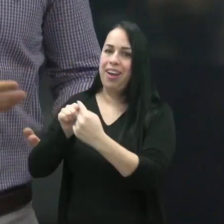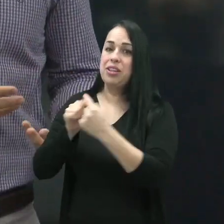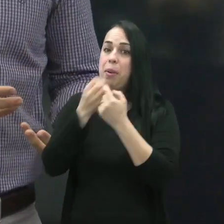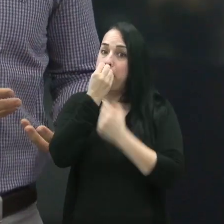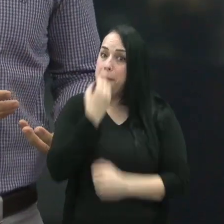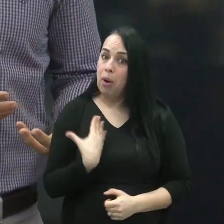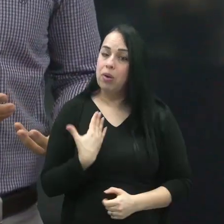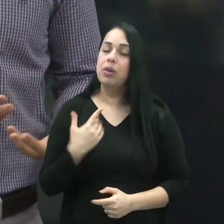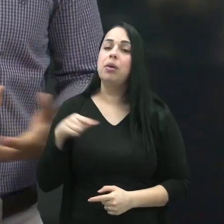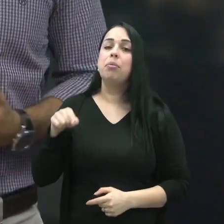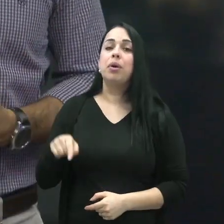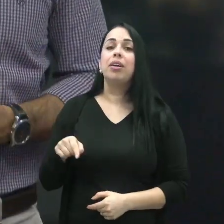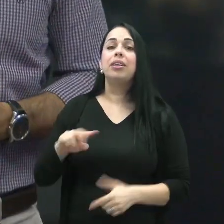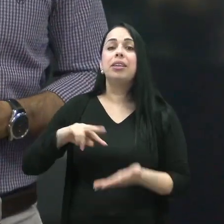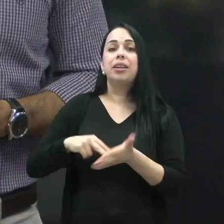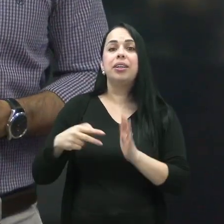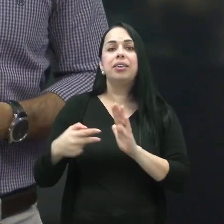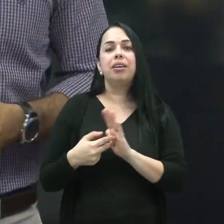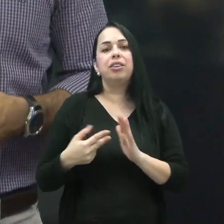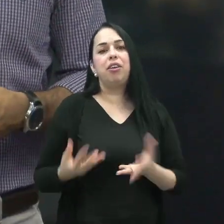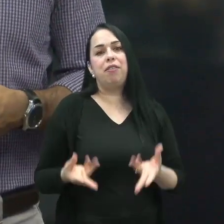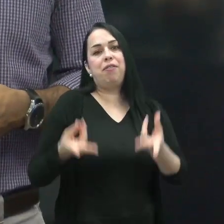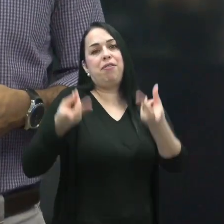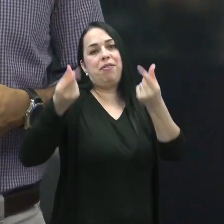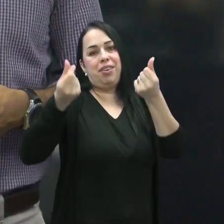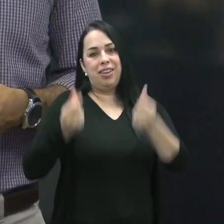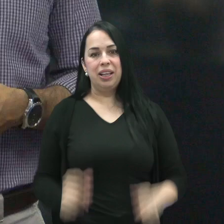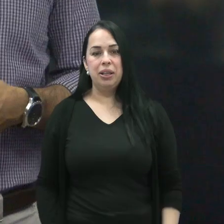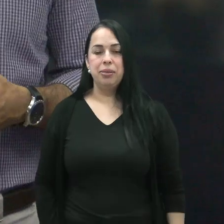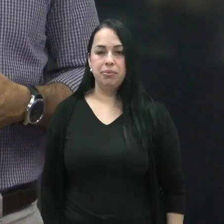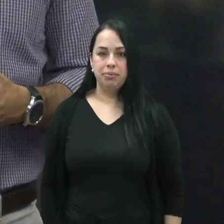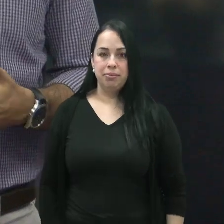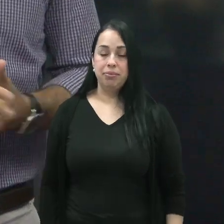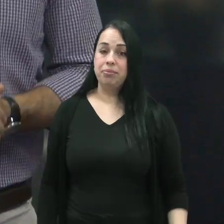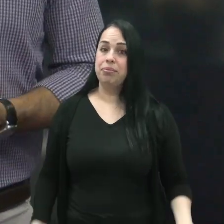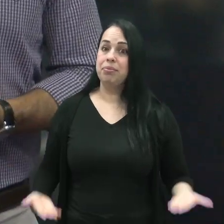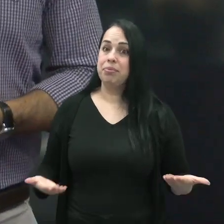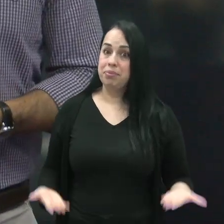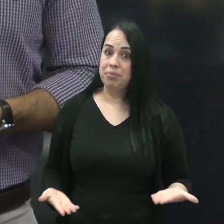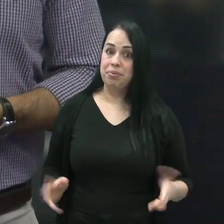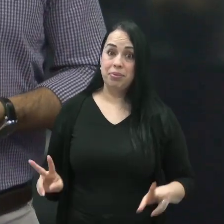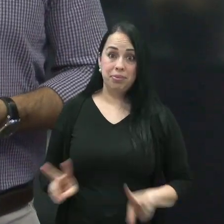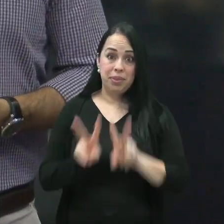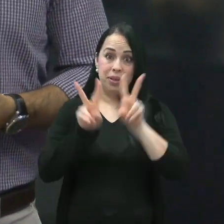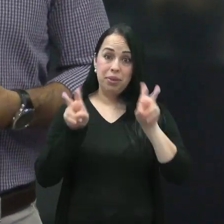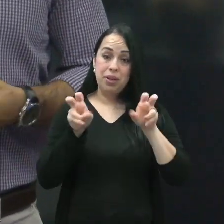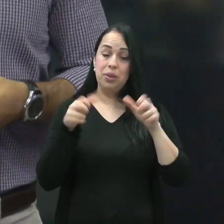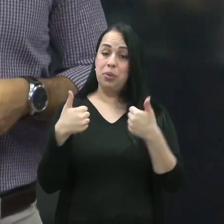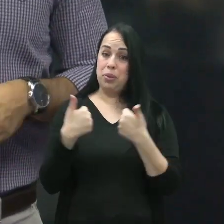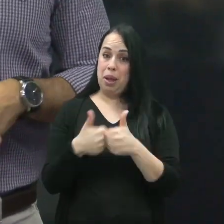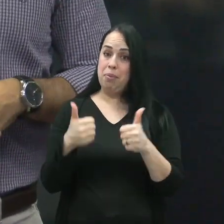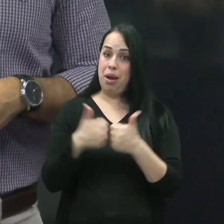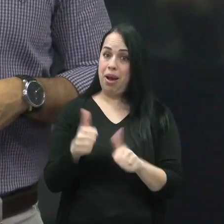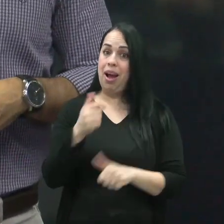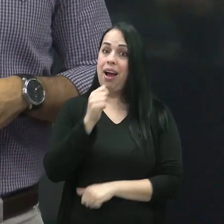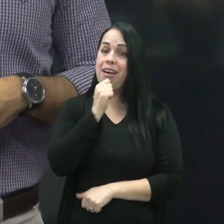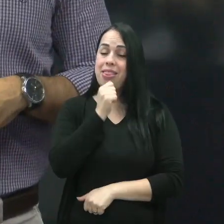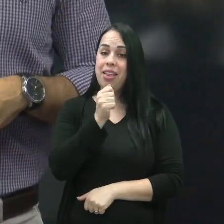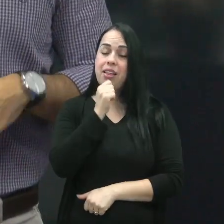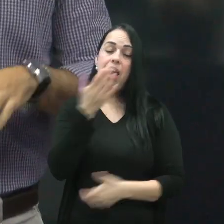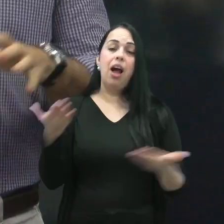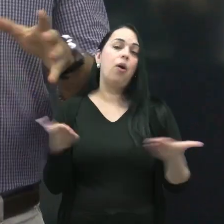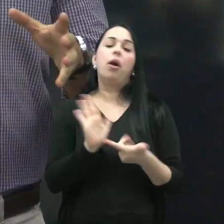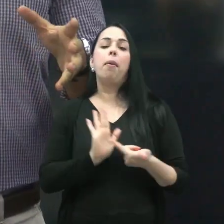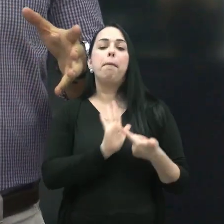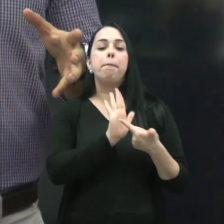Um transporte público eficiente é sinal de qualidade de vida. Bom, aí ainda no tema do transporte público,